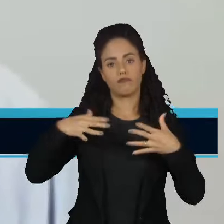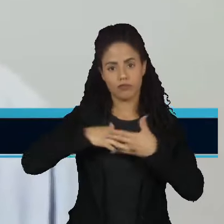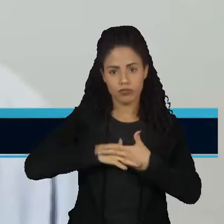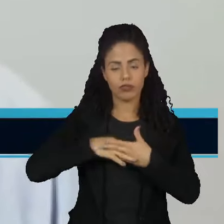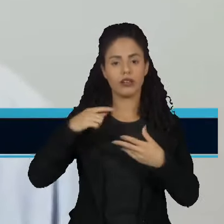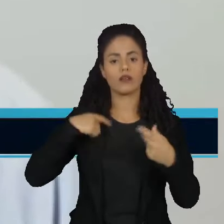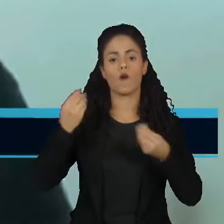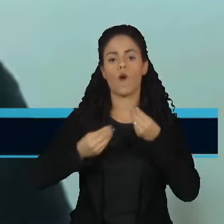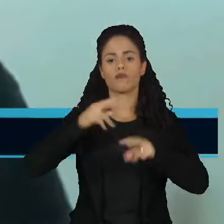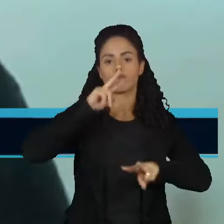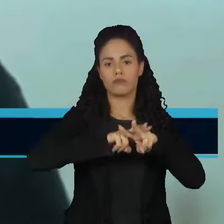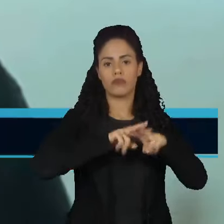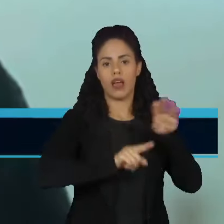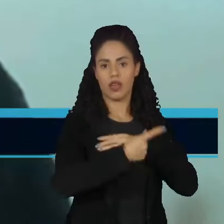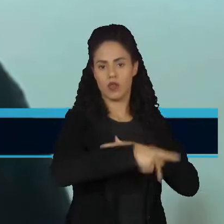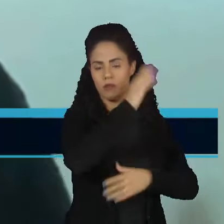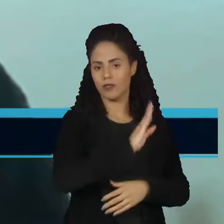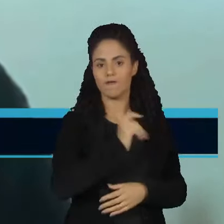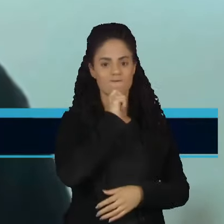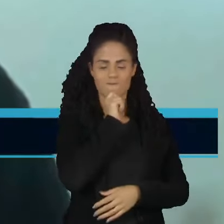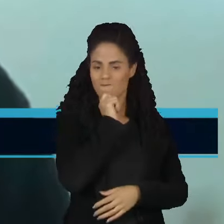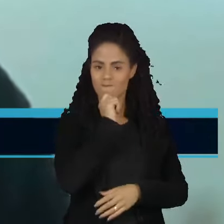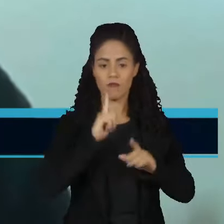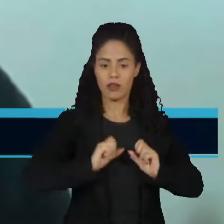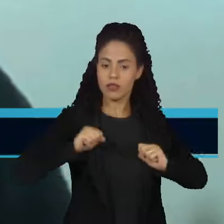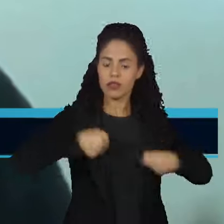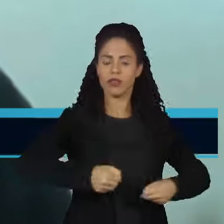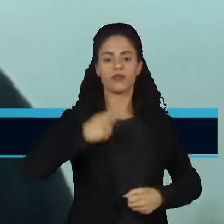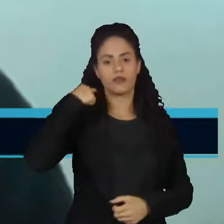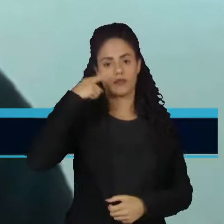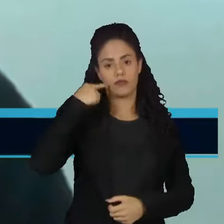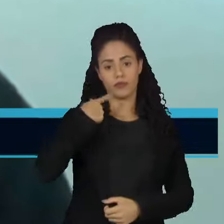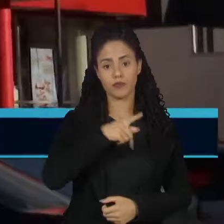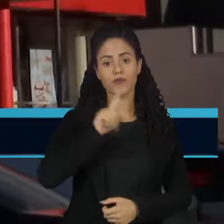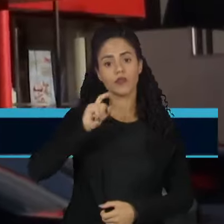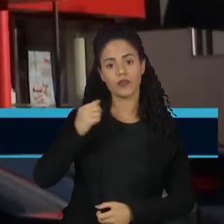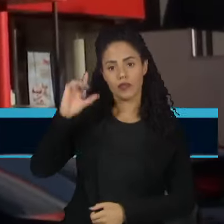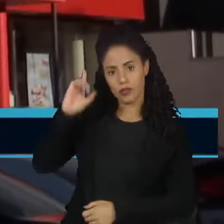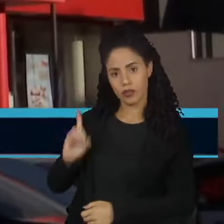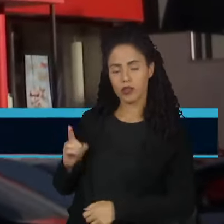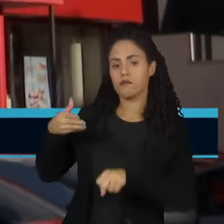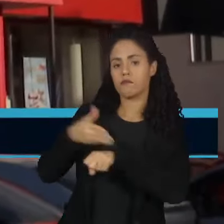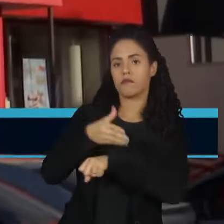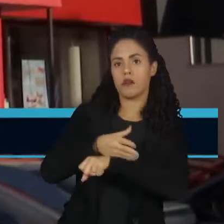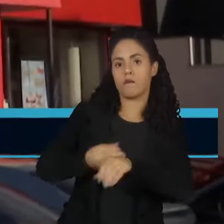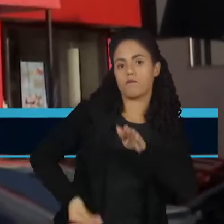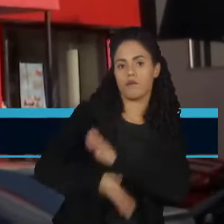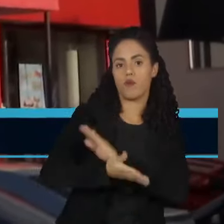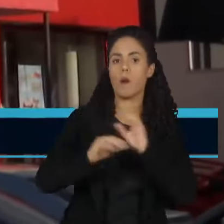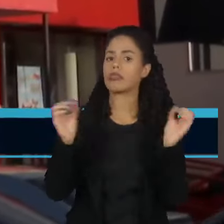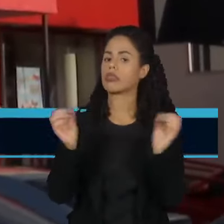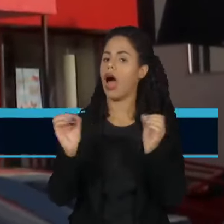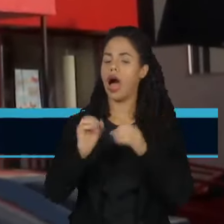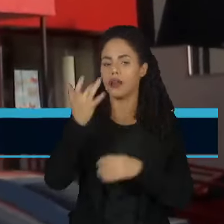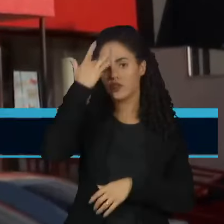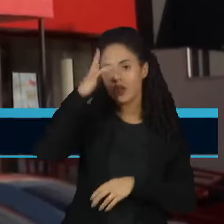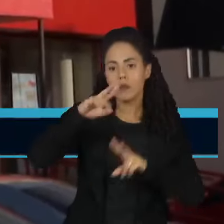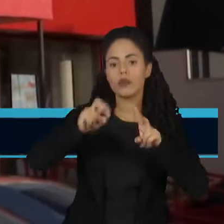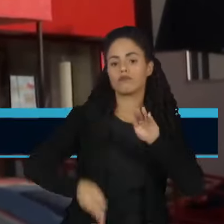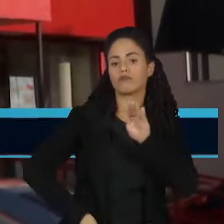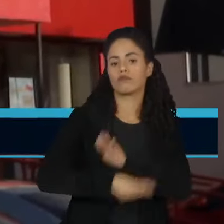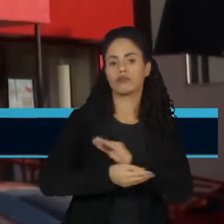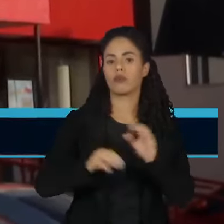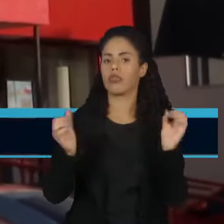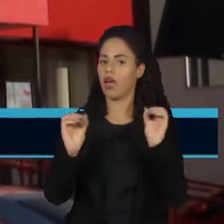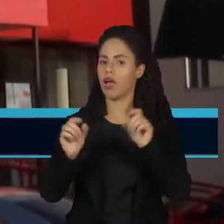que ele cumpra a pena no Brasil. A defesa reafirmou que o ex-executivo não participou nem teve conhecimento da fraude